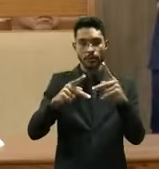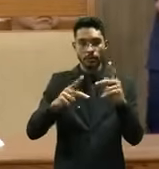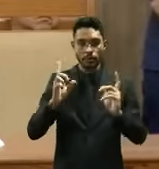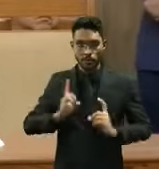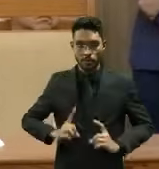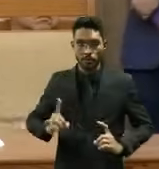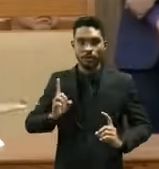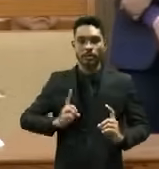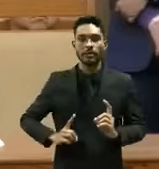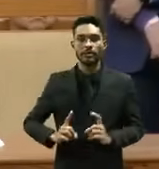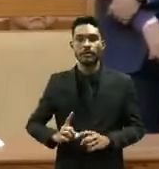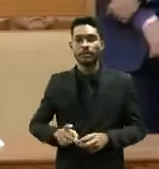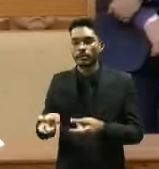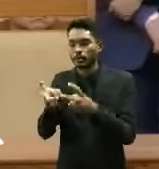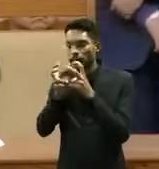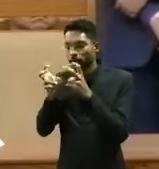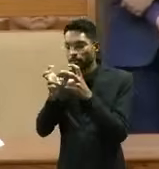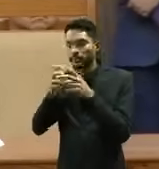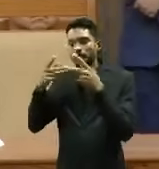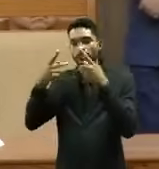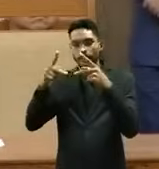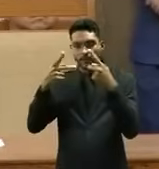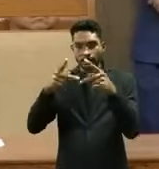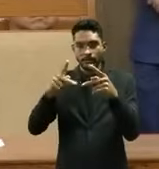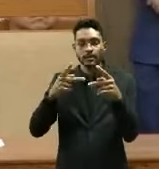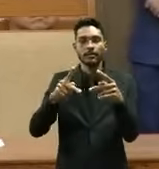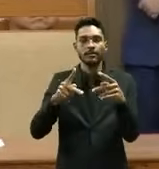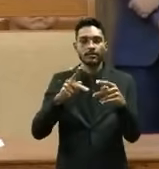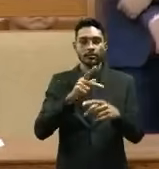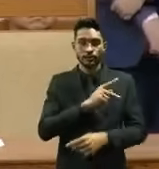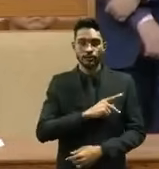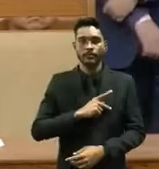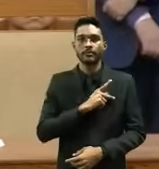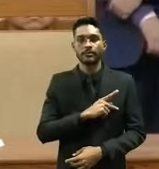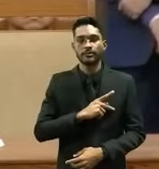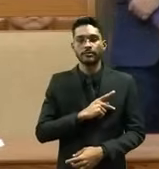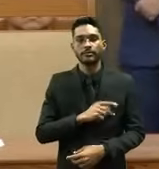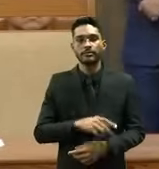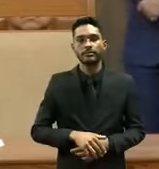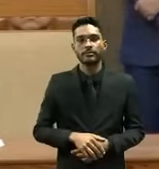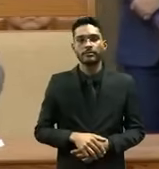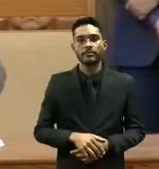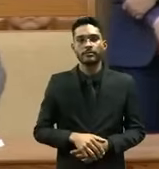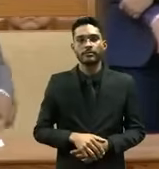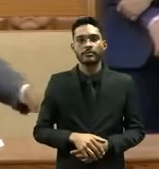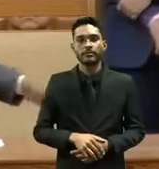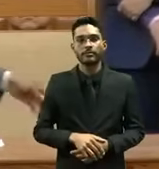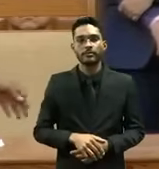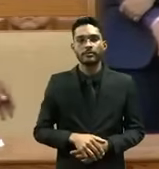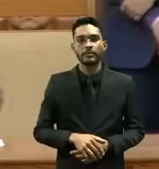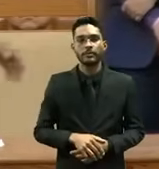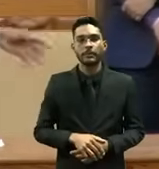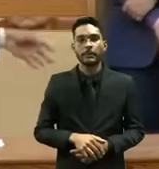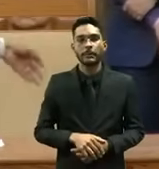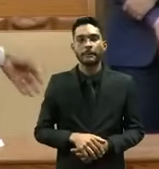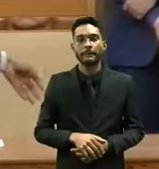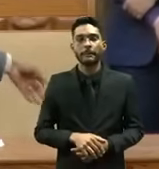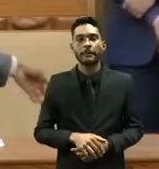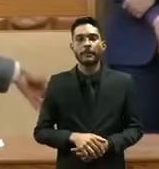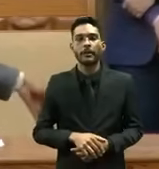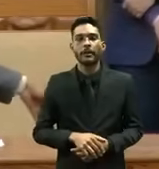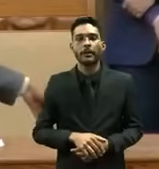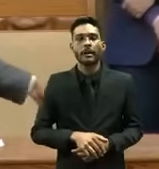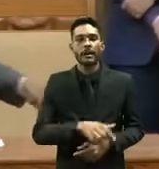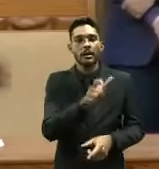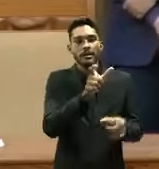ou não é porque irmão Às vezes o irmão ele não tá nem buscando cura tem é muitos aí que entra aqui dentro sem nenhum n né Né Não tem nem cedo de